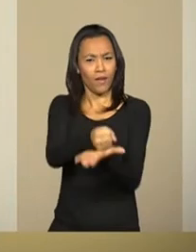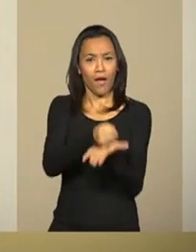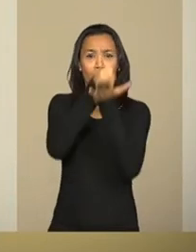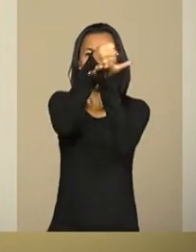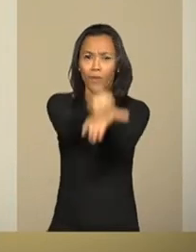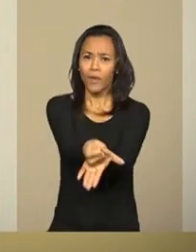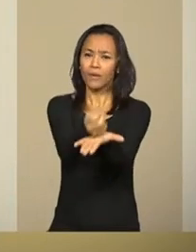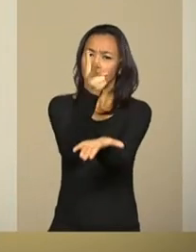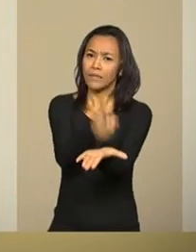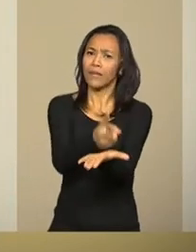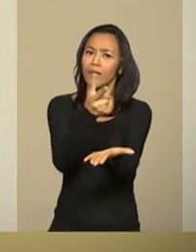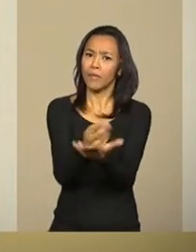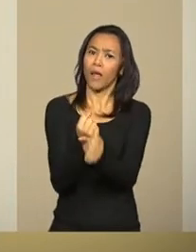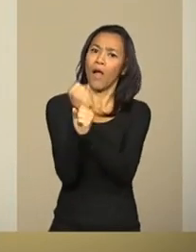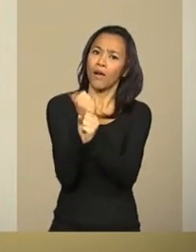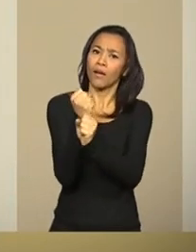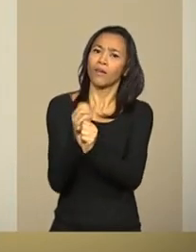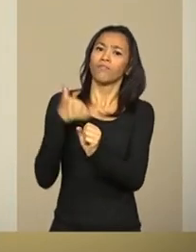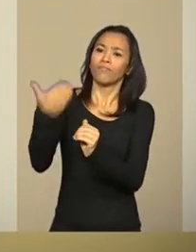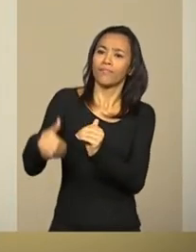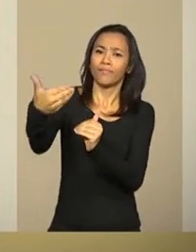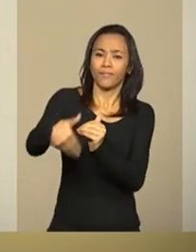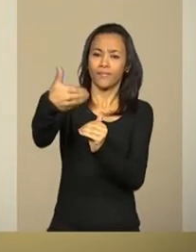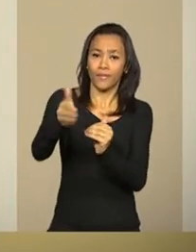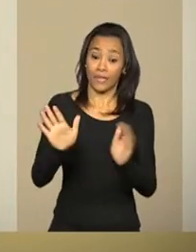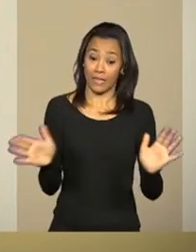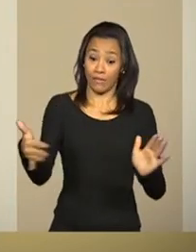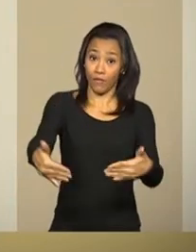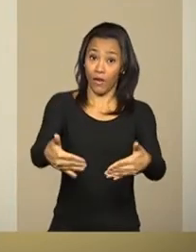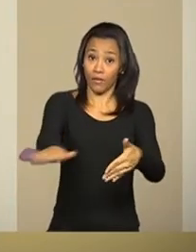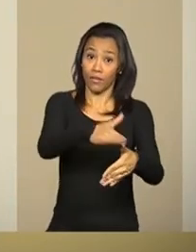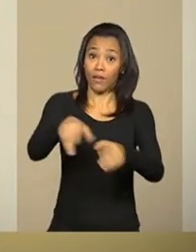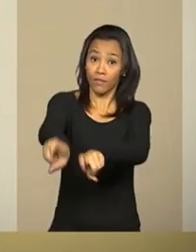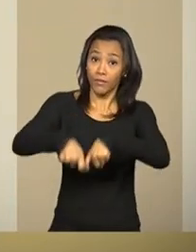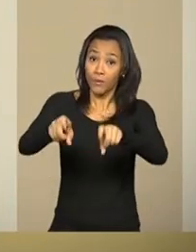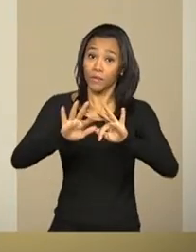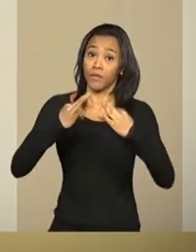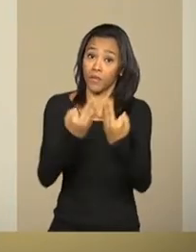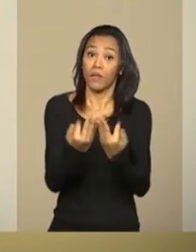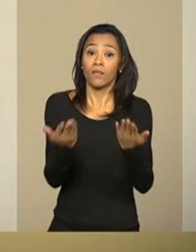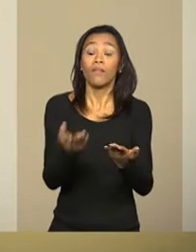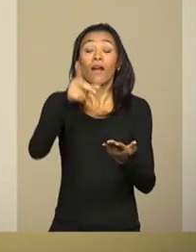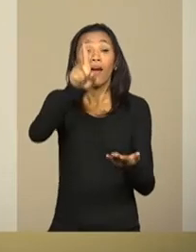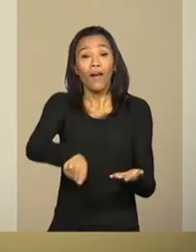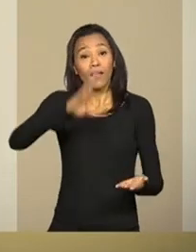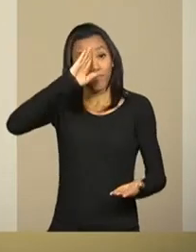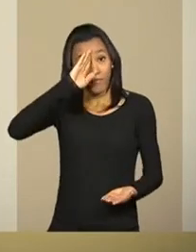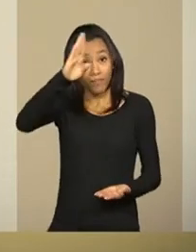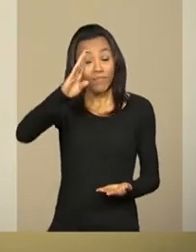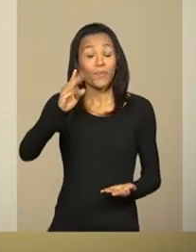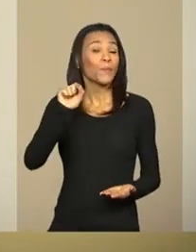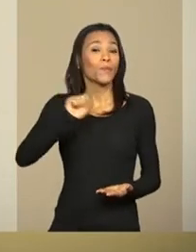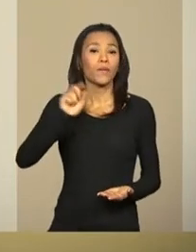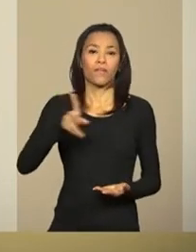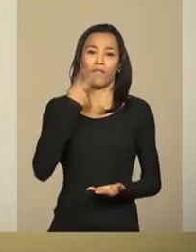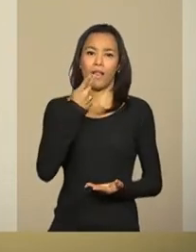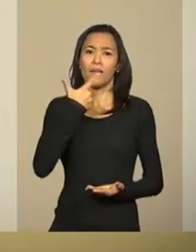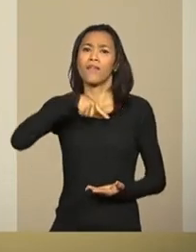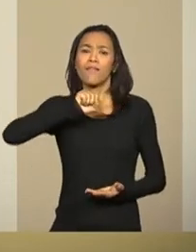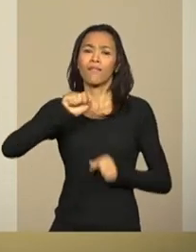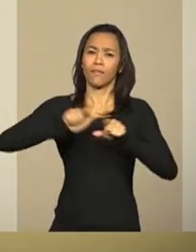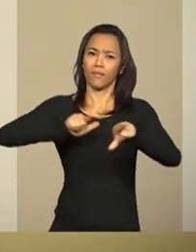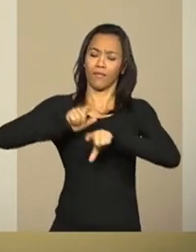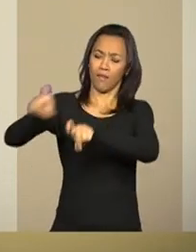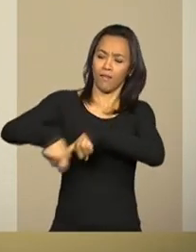todos esses anos aos investimentos da agricultura familiar. Luciano, é fundamental fundamental destacar que os